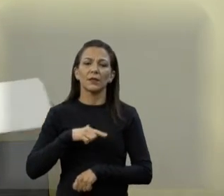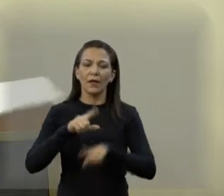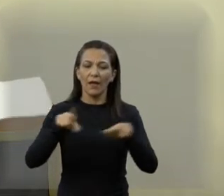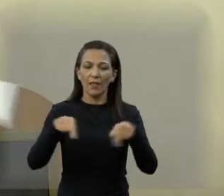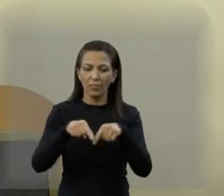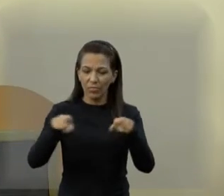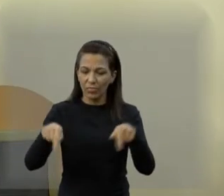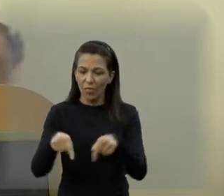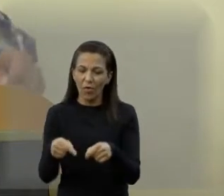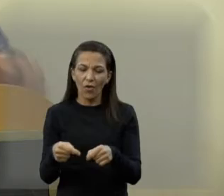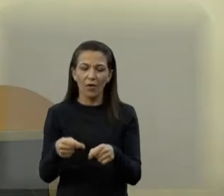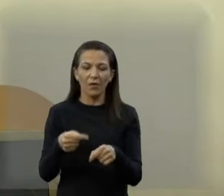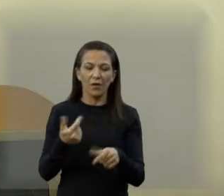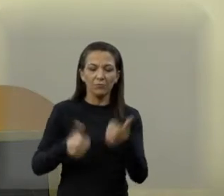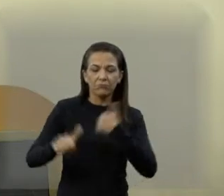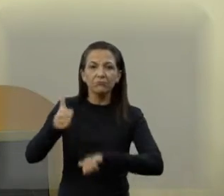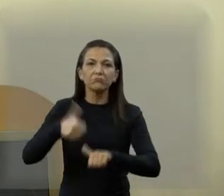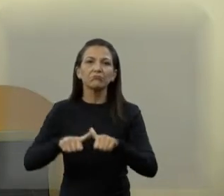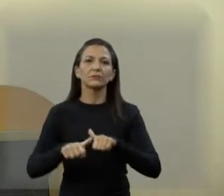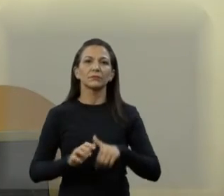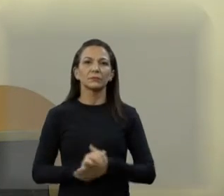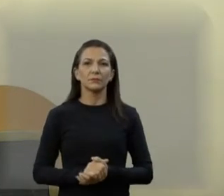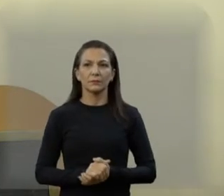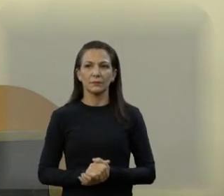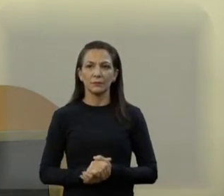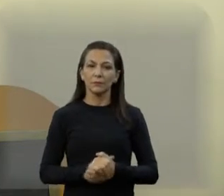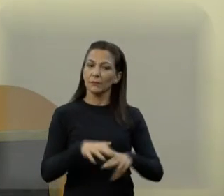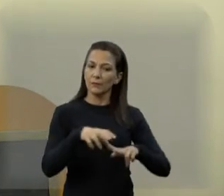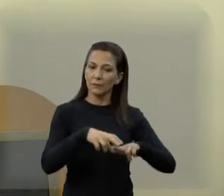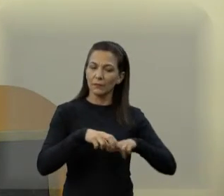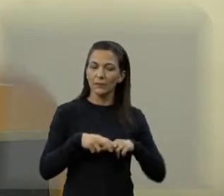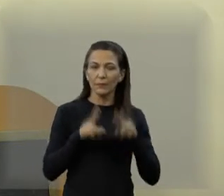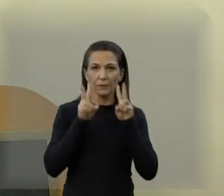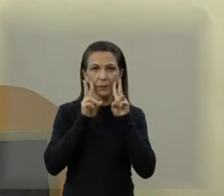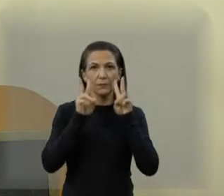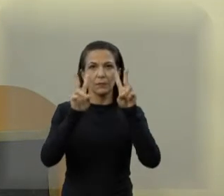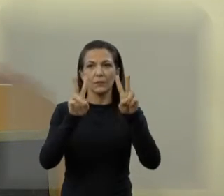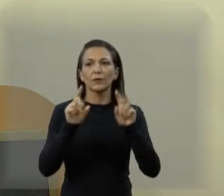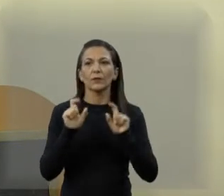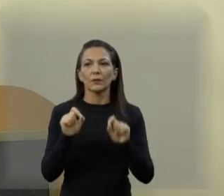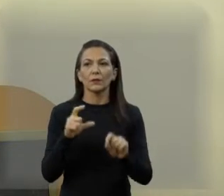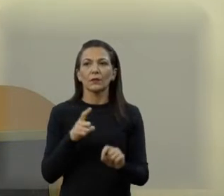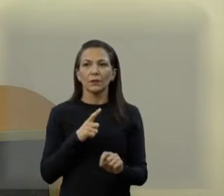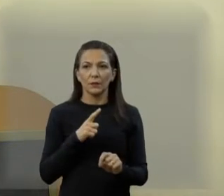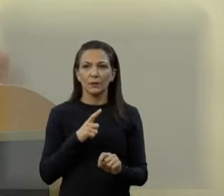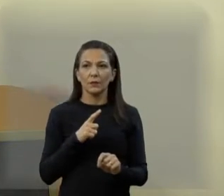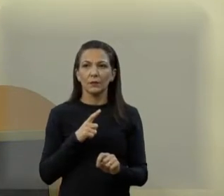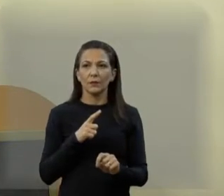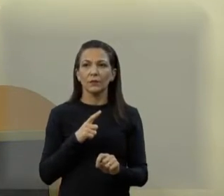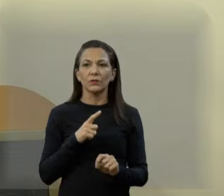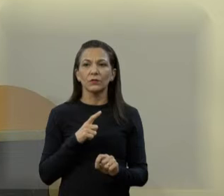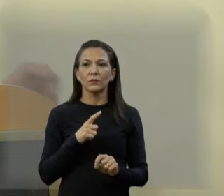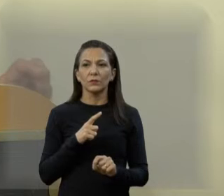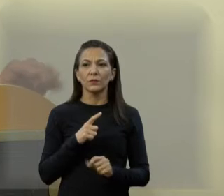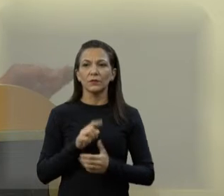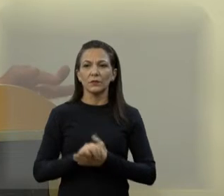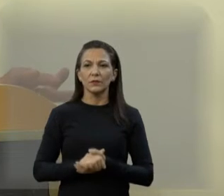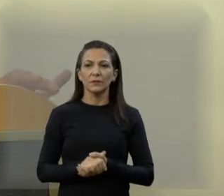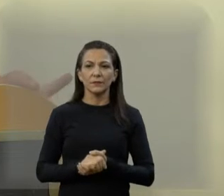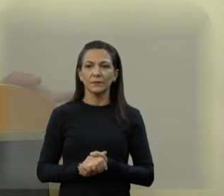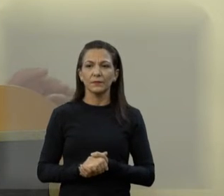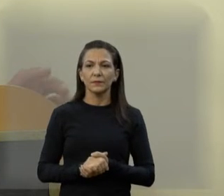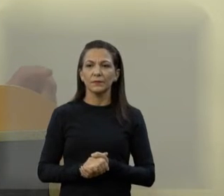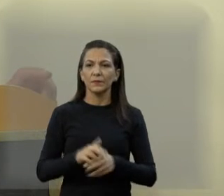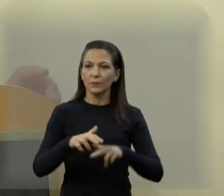né enfim com isso nós vimos aqui estabelecer a essa questão da